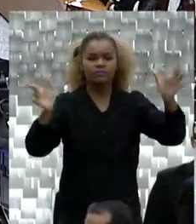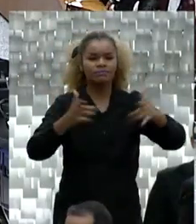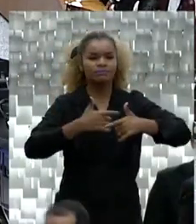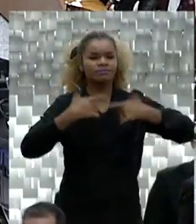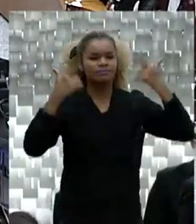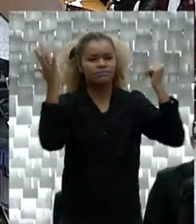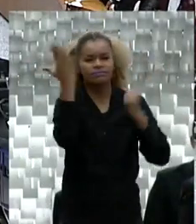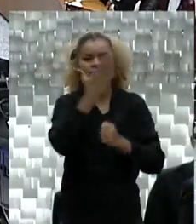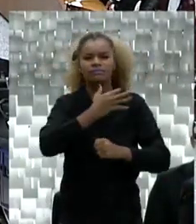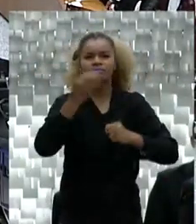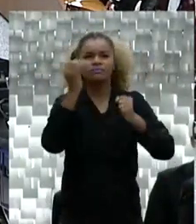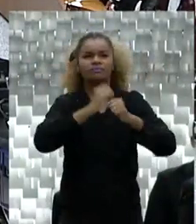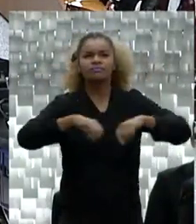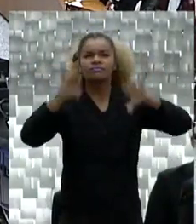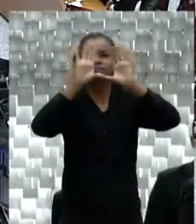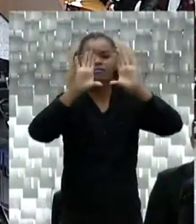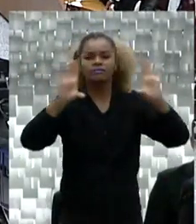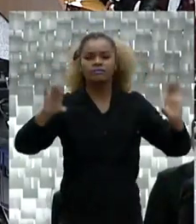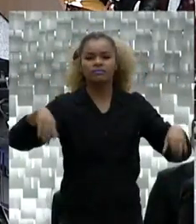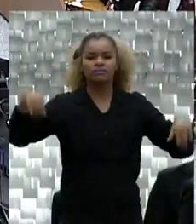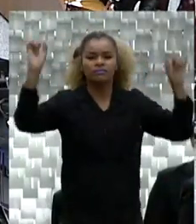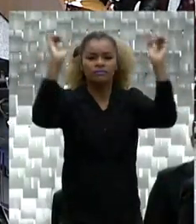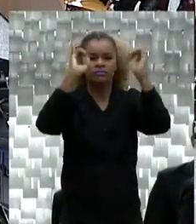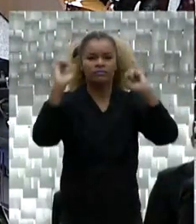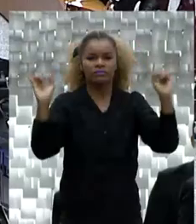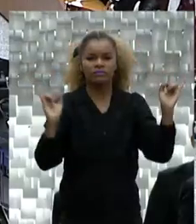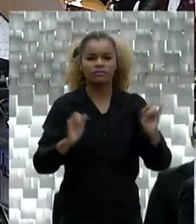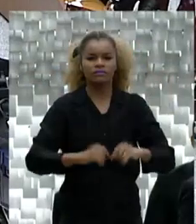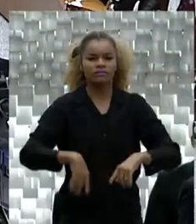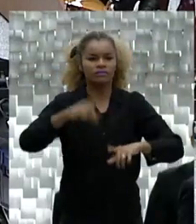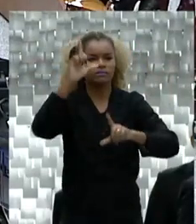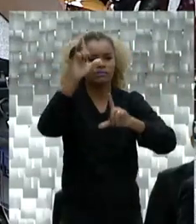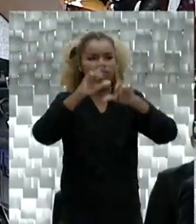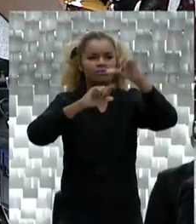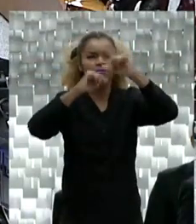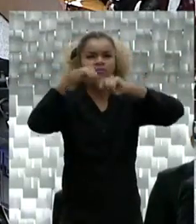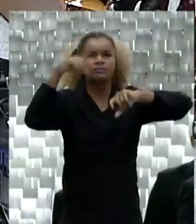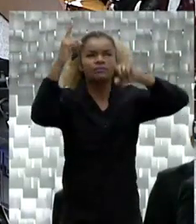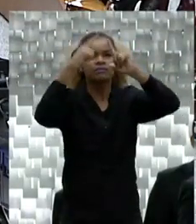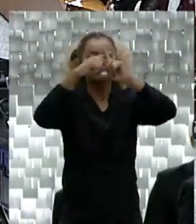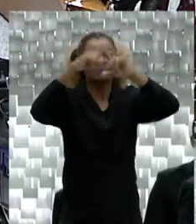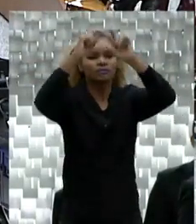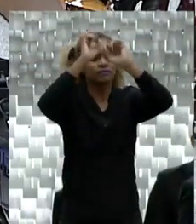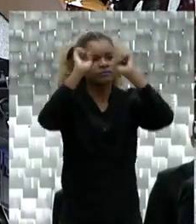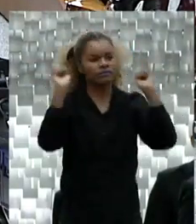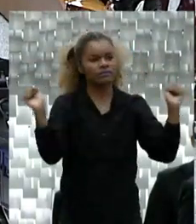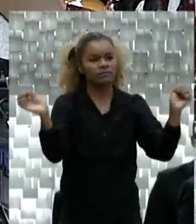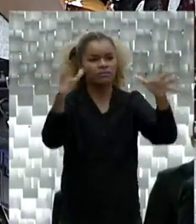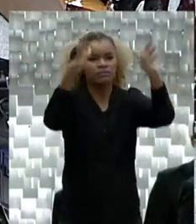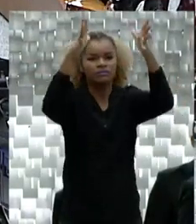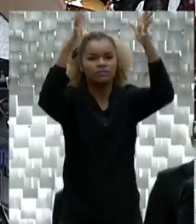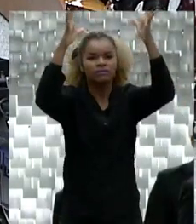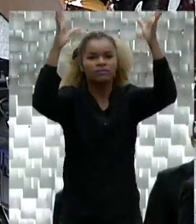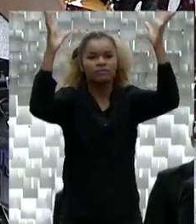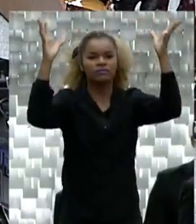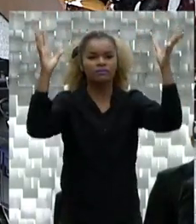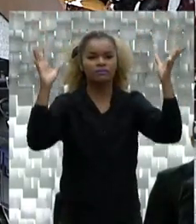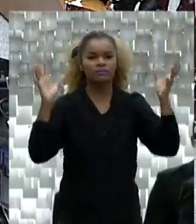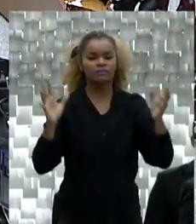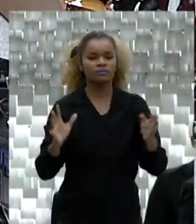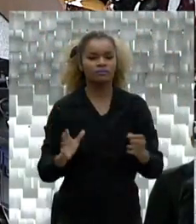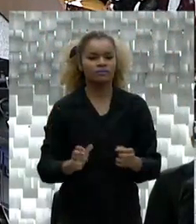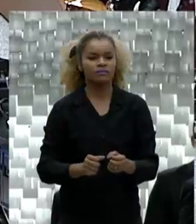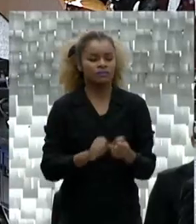céu risonho e límpido, a imagem do cruzeiro resplandece.